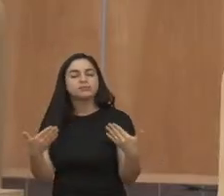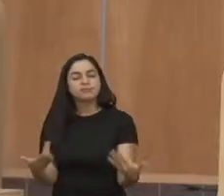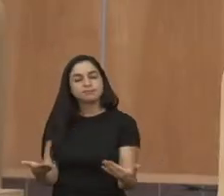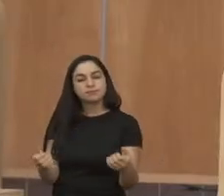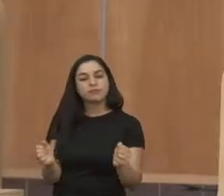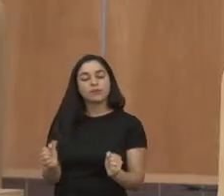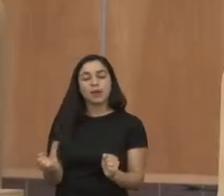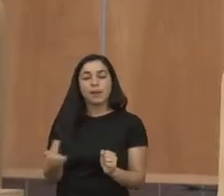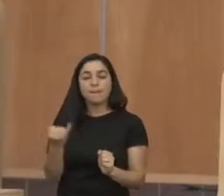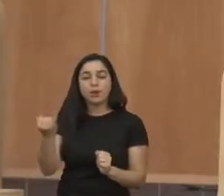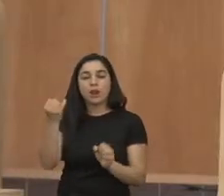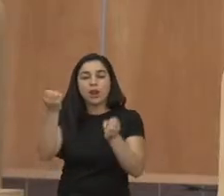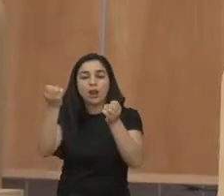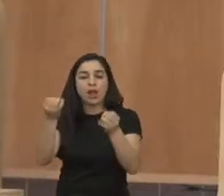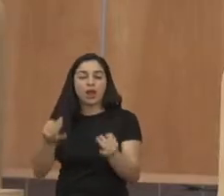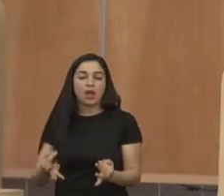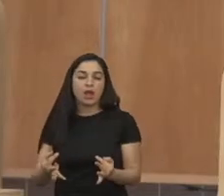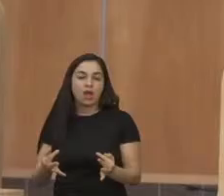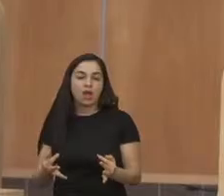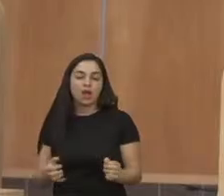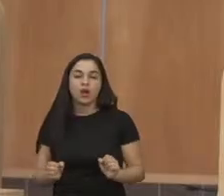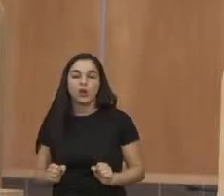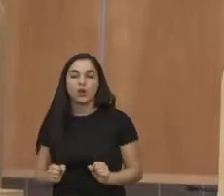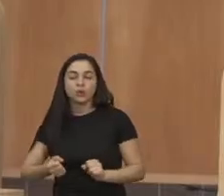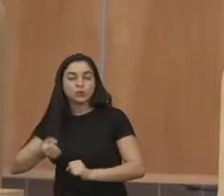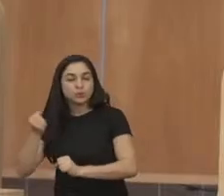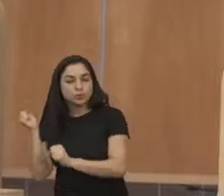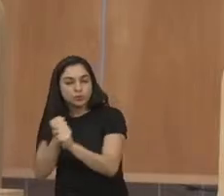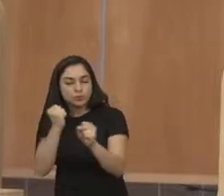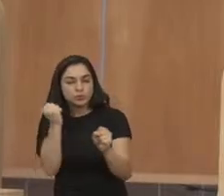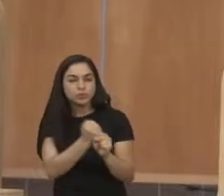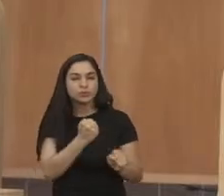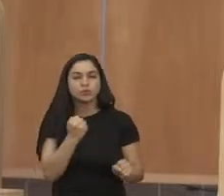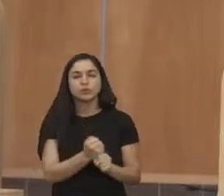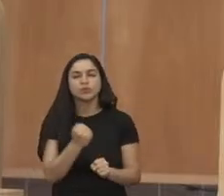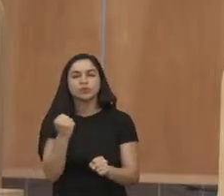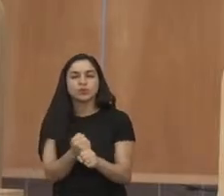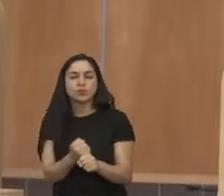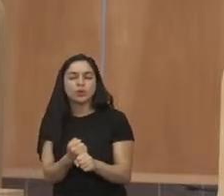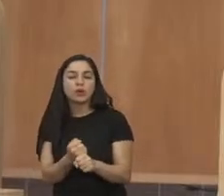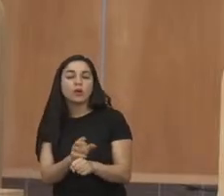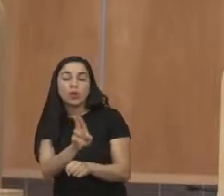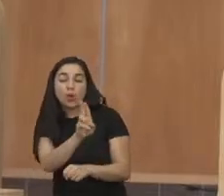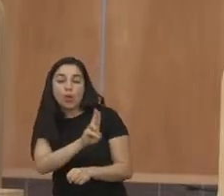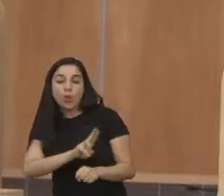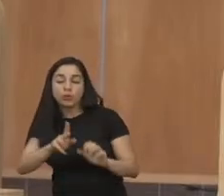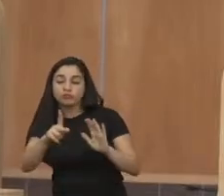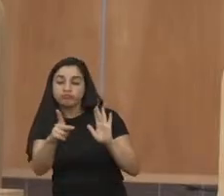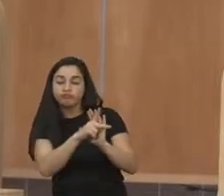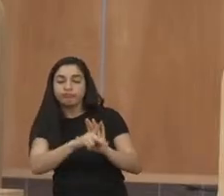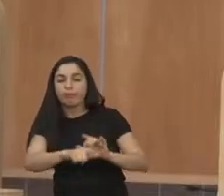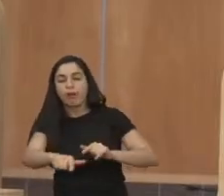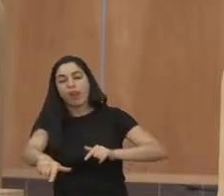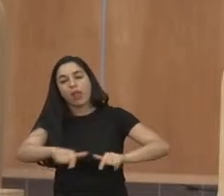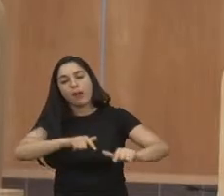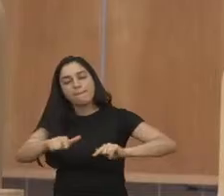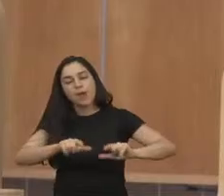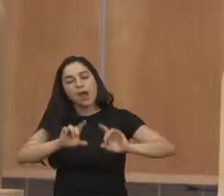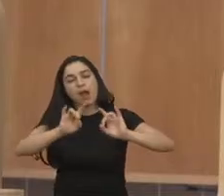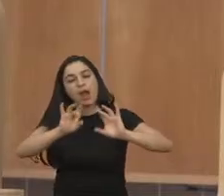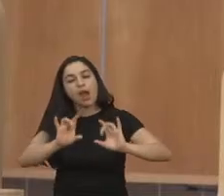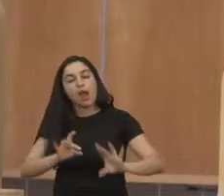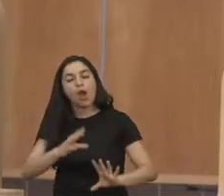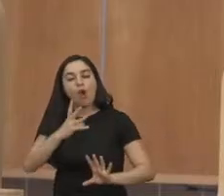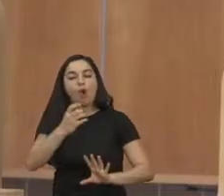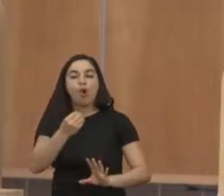aqui, que as edificações classificadas como de uso de trabalho, uso especial ou uso misto, deverão atender